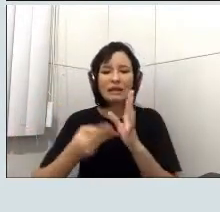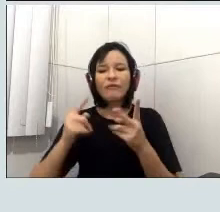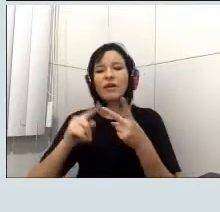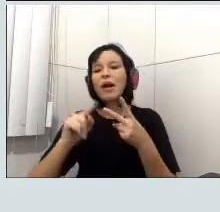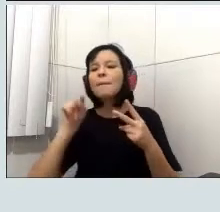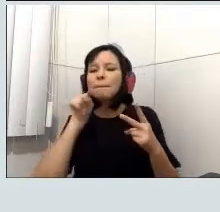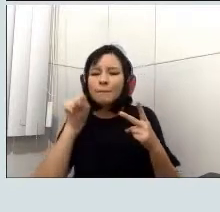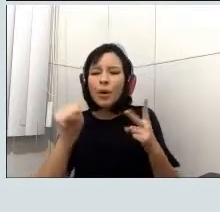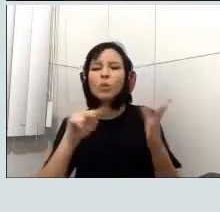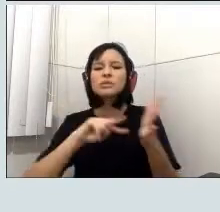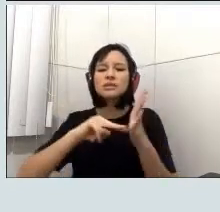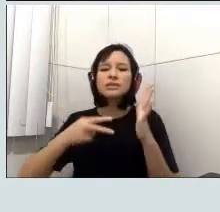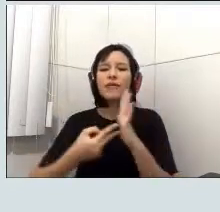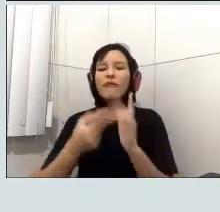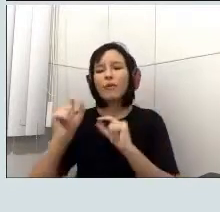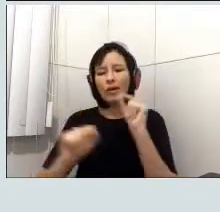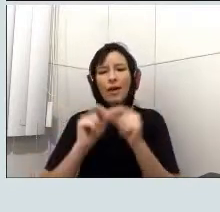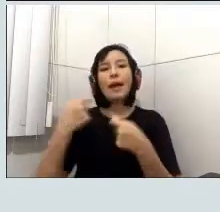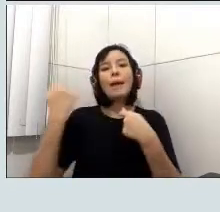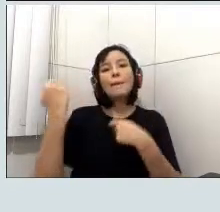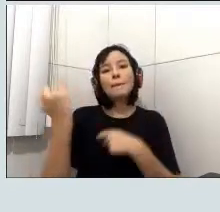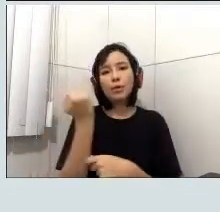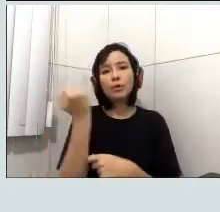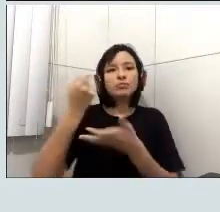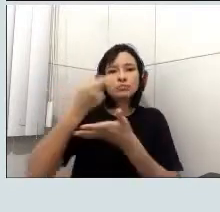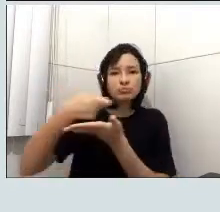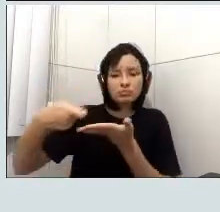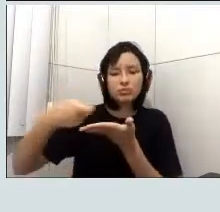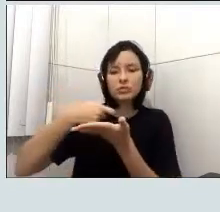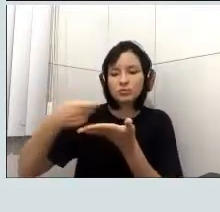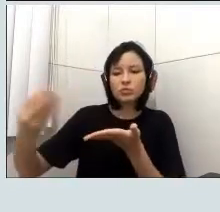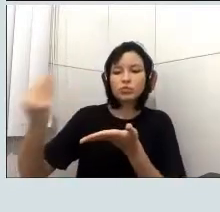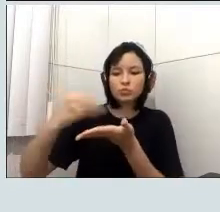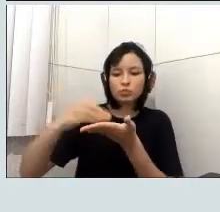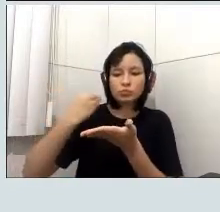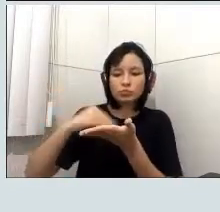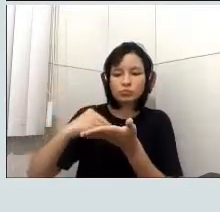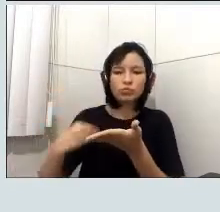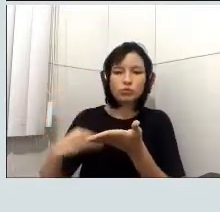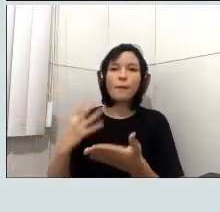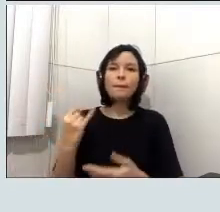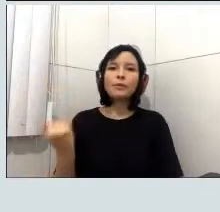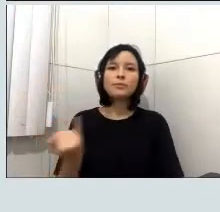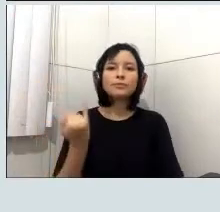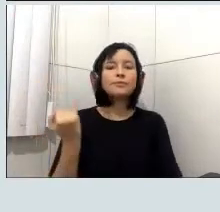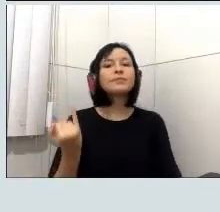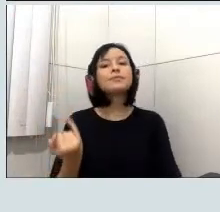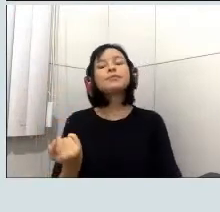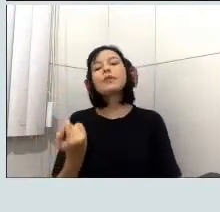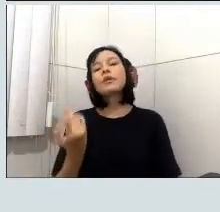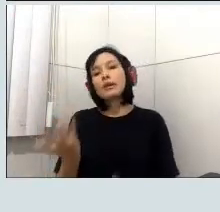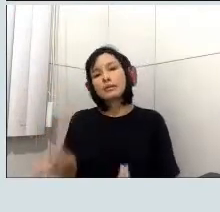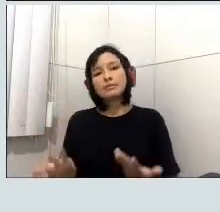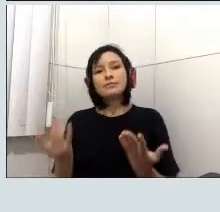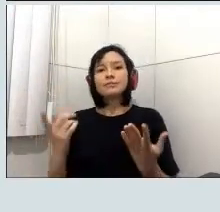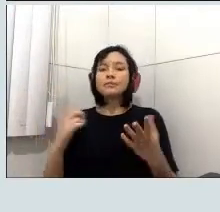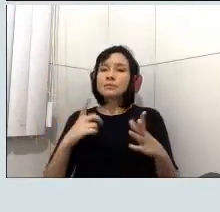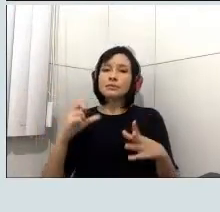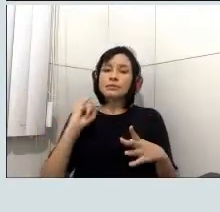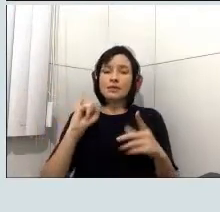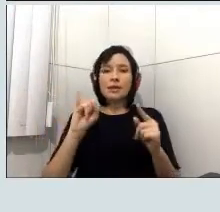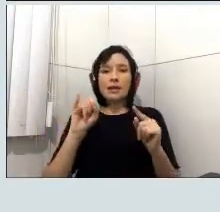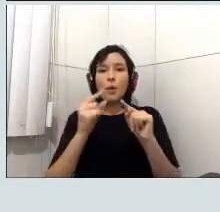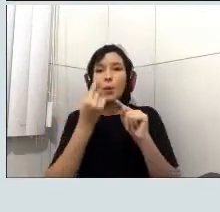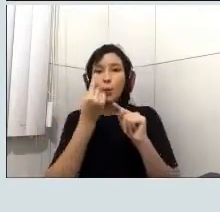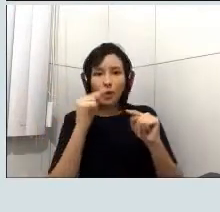É importante deixar anotado. E em uma reta há infinitos pontos.